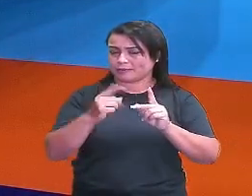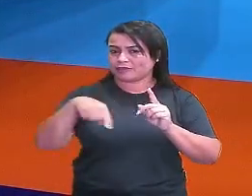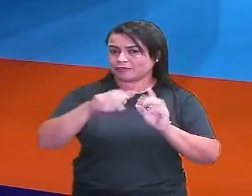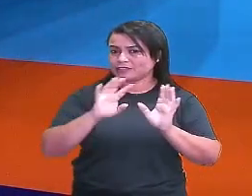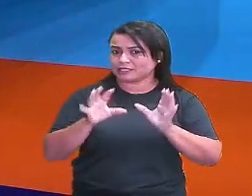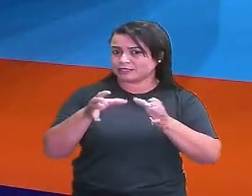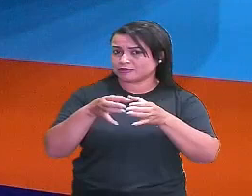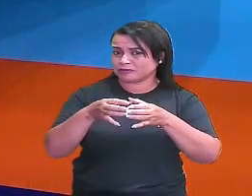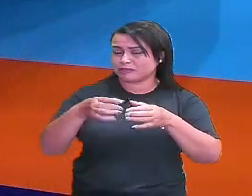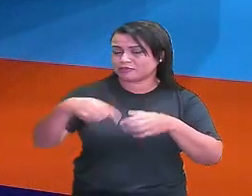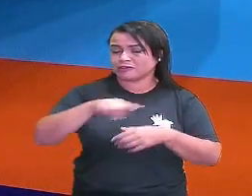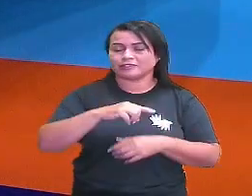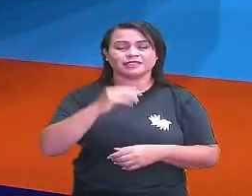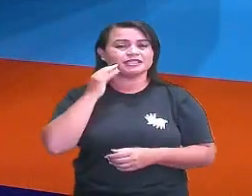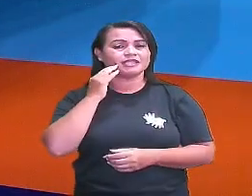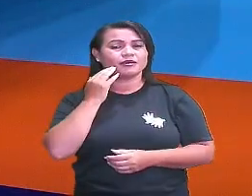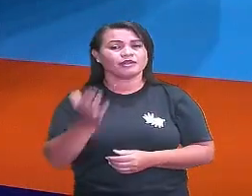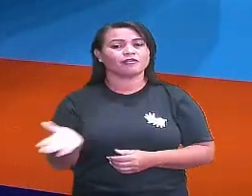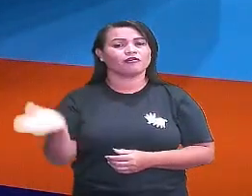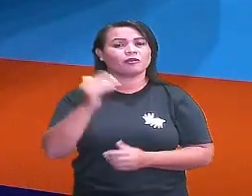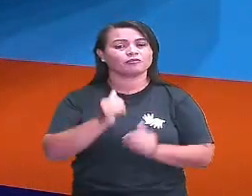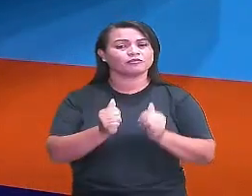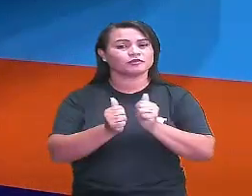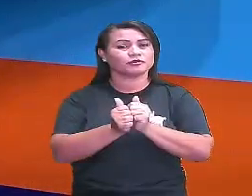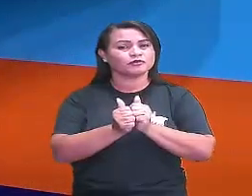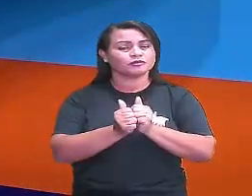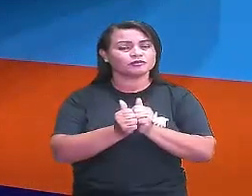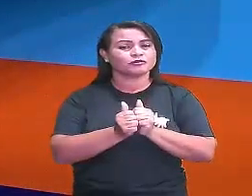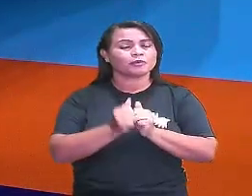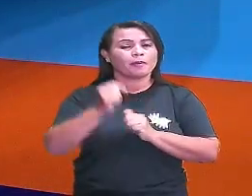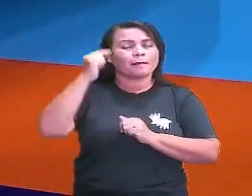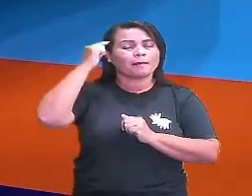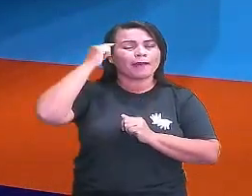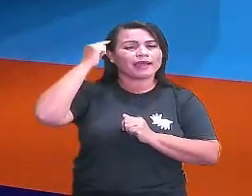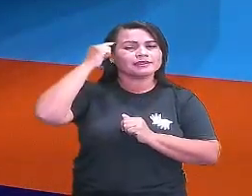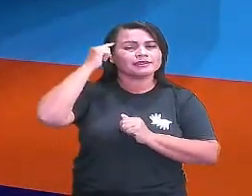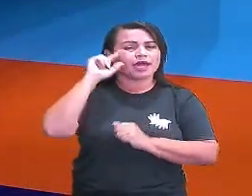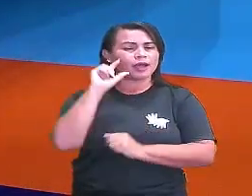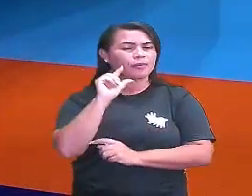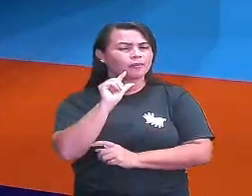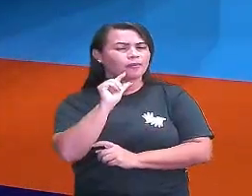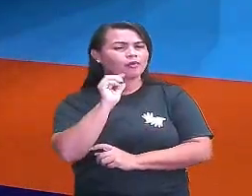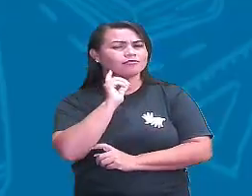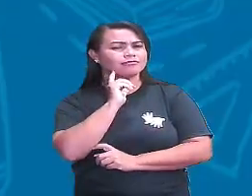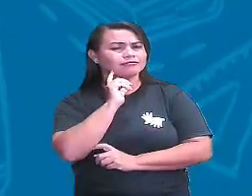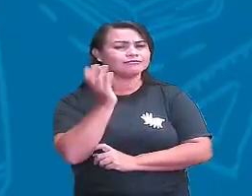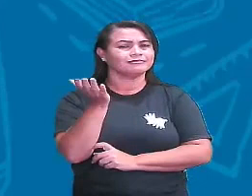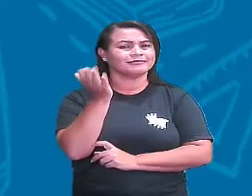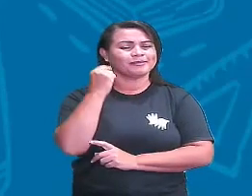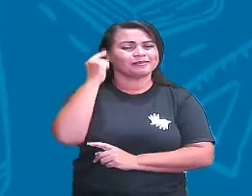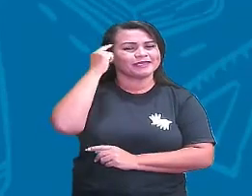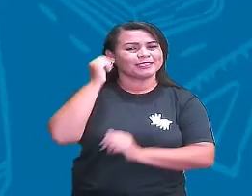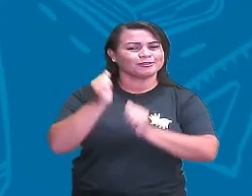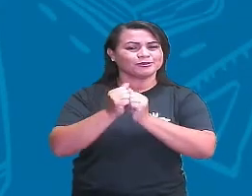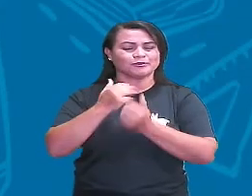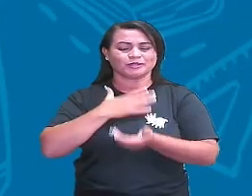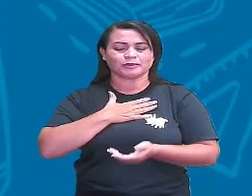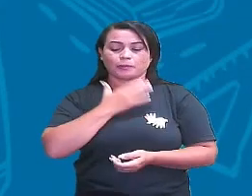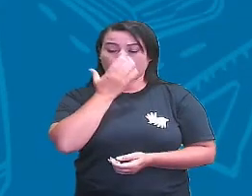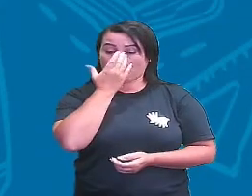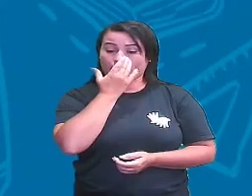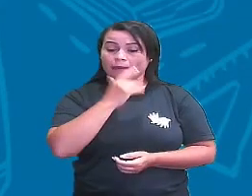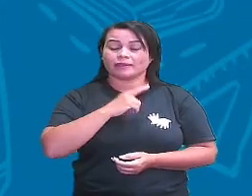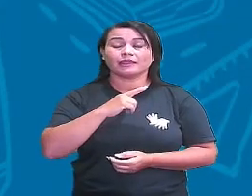vocês. Então, vamos lá? Vamos seguir? Vamos pensar um pouco? Então, vem pensar junto comigo.